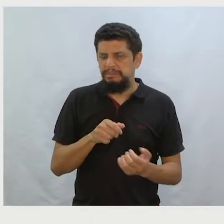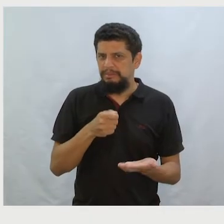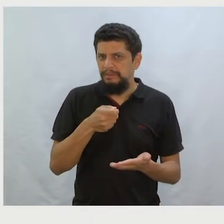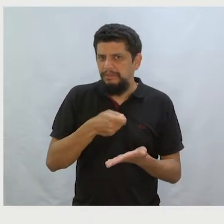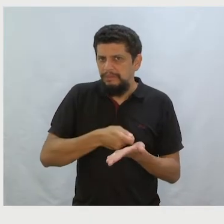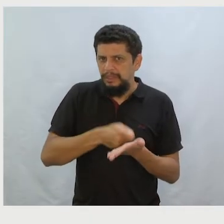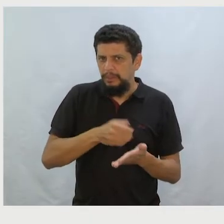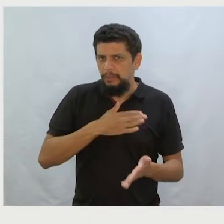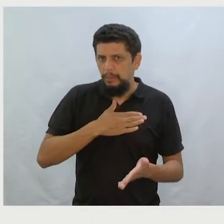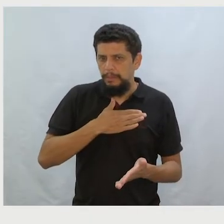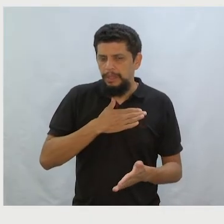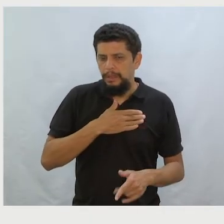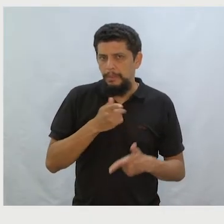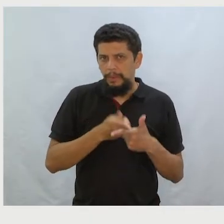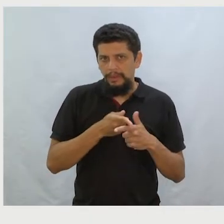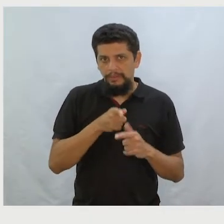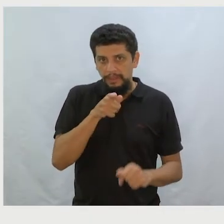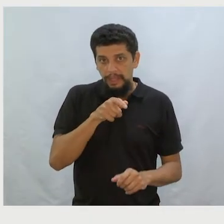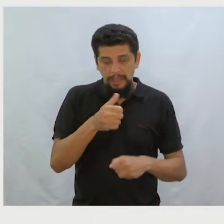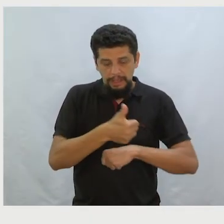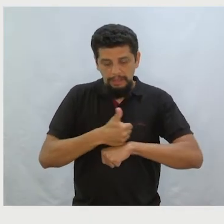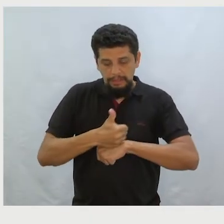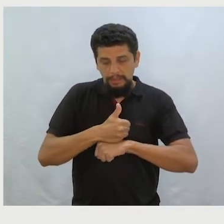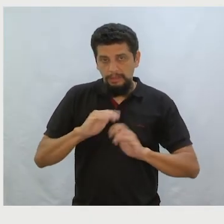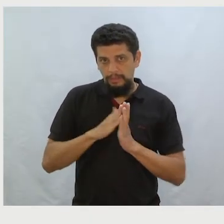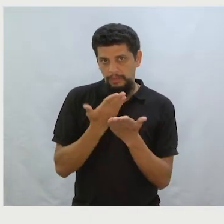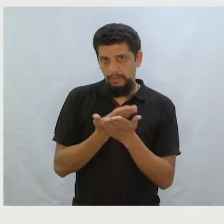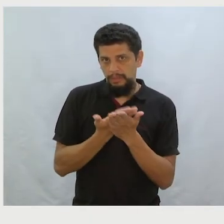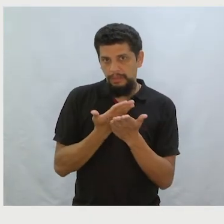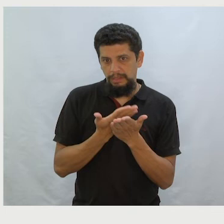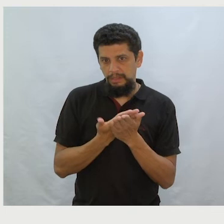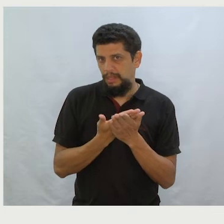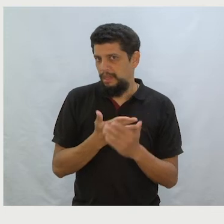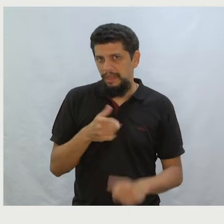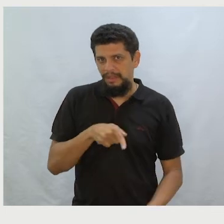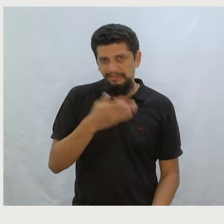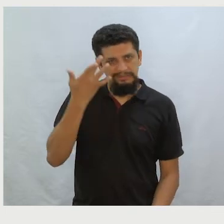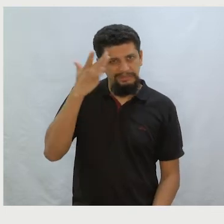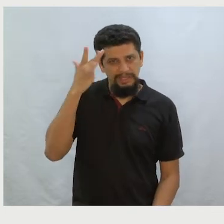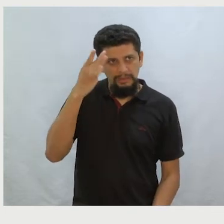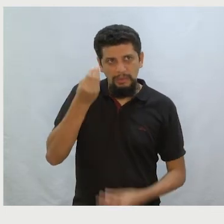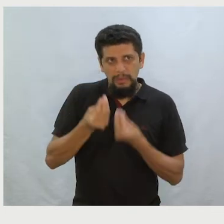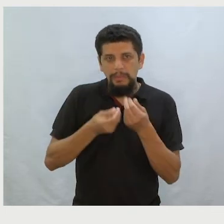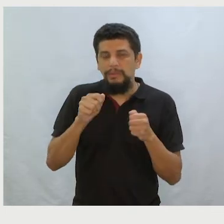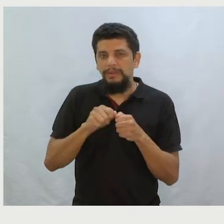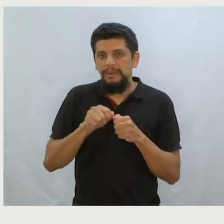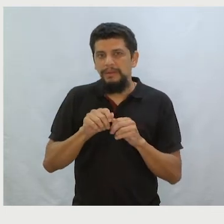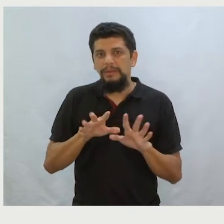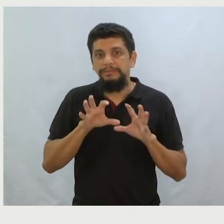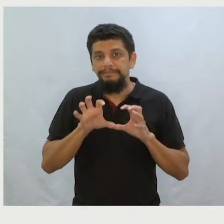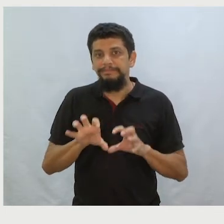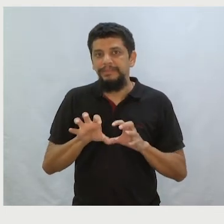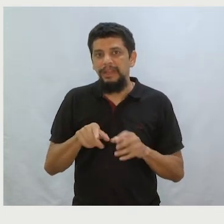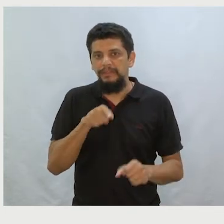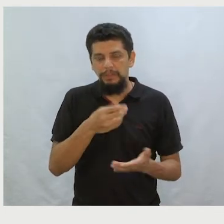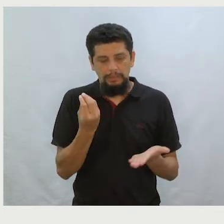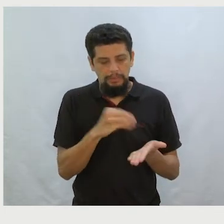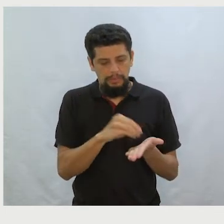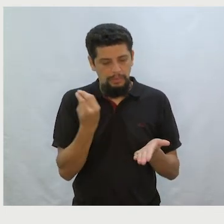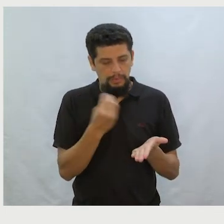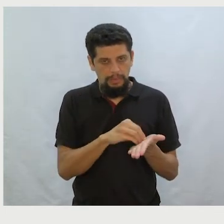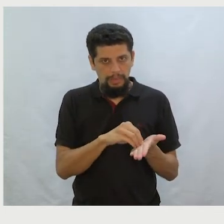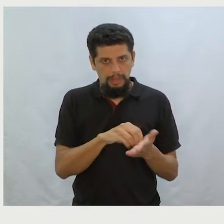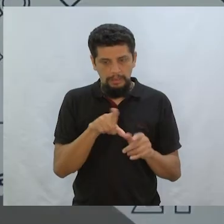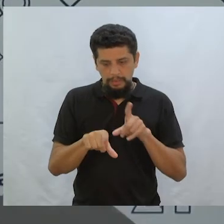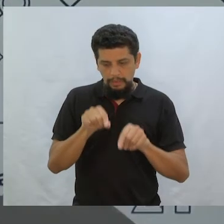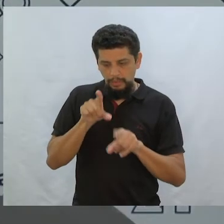fazer comigo porque você é que é o diretor dessa escola e ela não sabia que atitude tomar foi isso você colocou